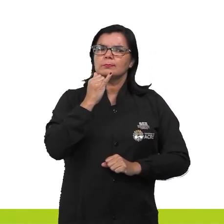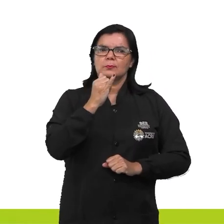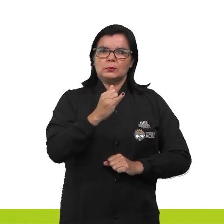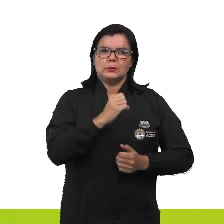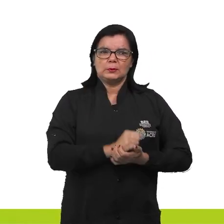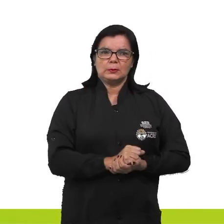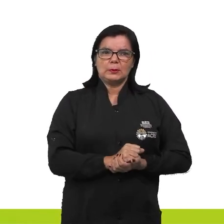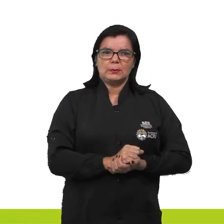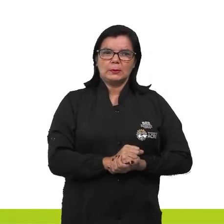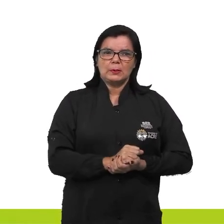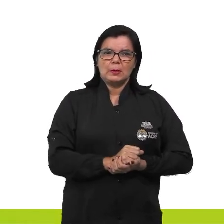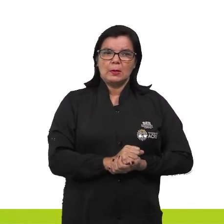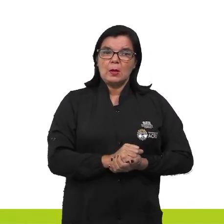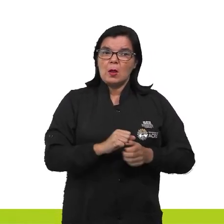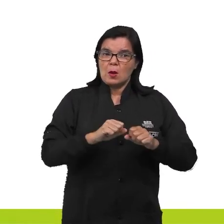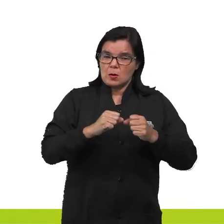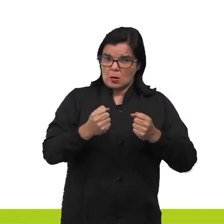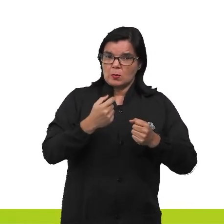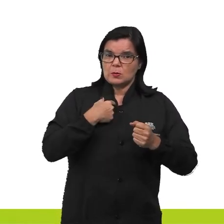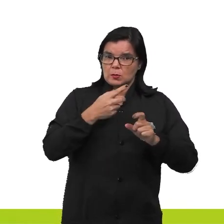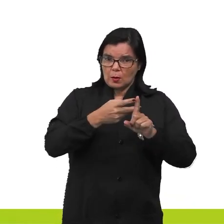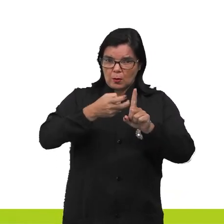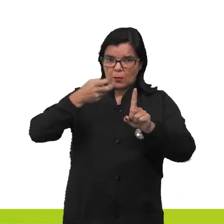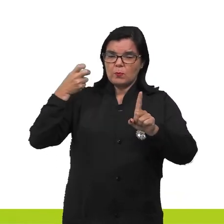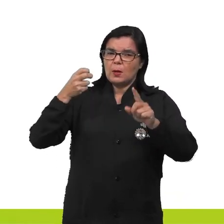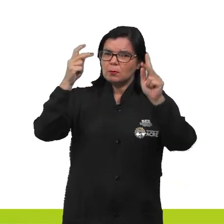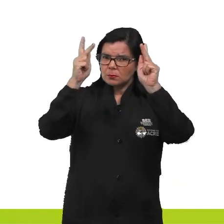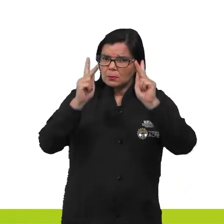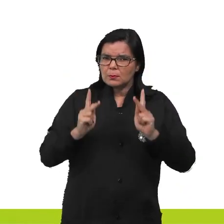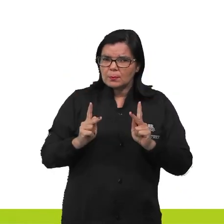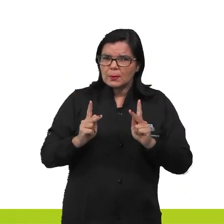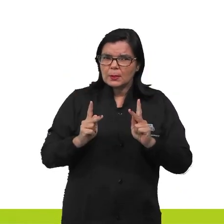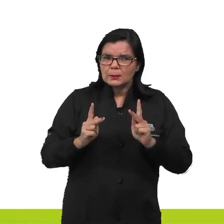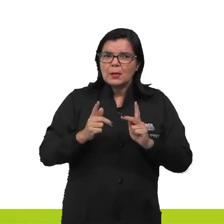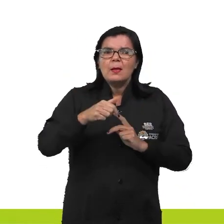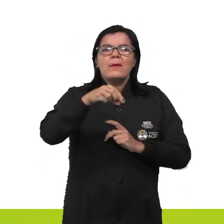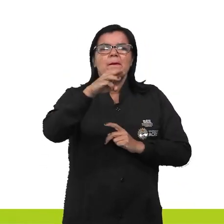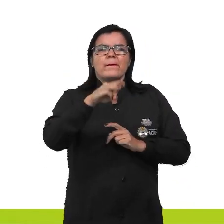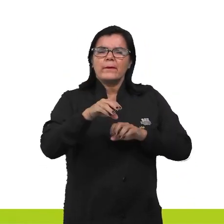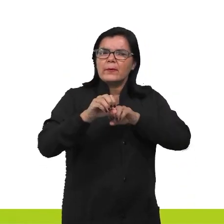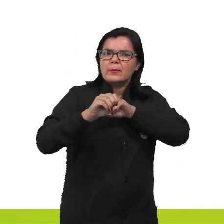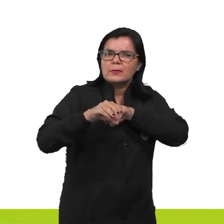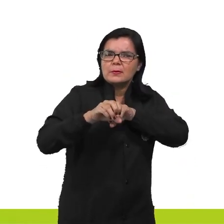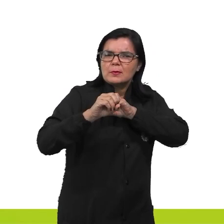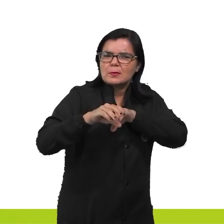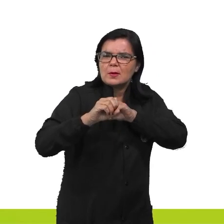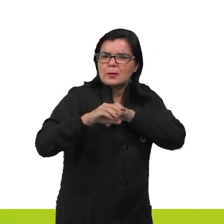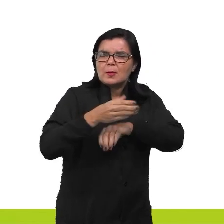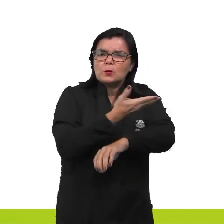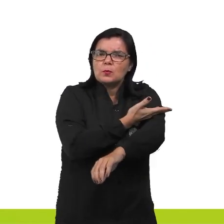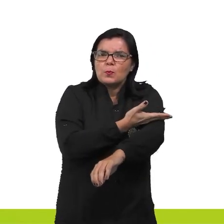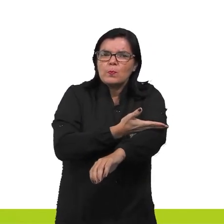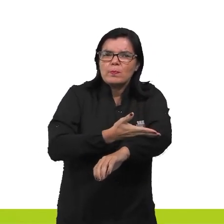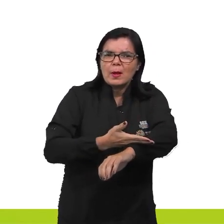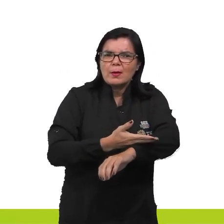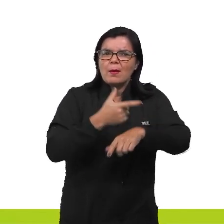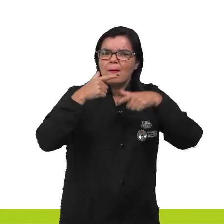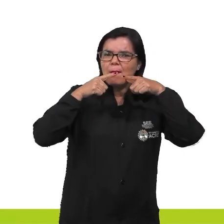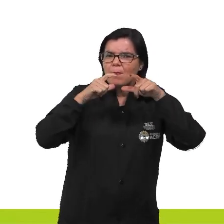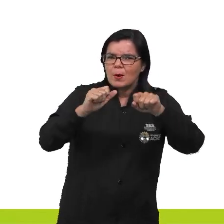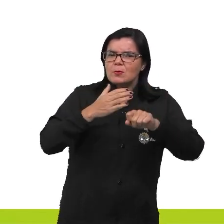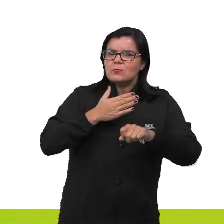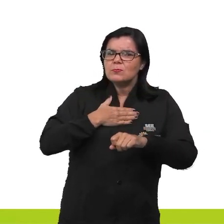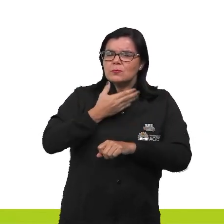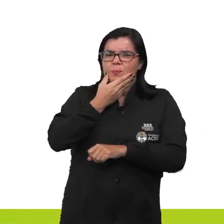falou: quebras comigo a flecha da paz? Quem te ensinou, guerreiro branco, a linguagem de